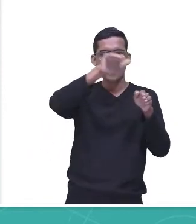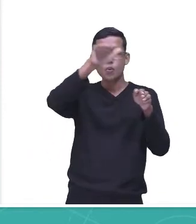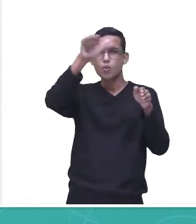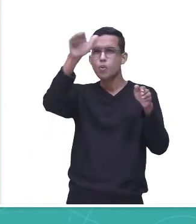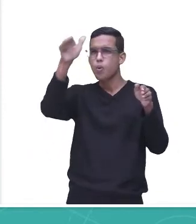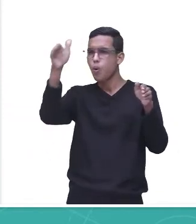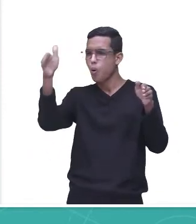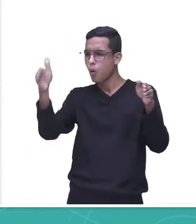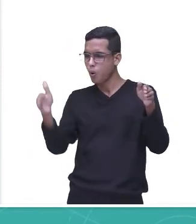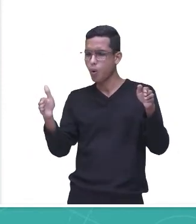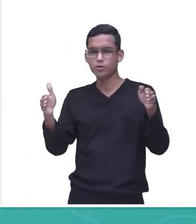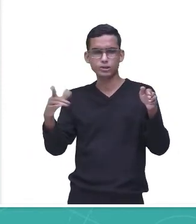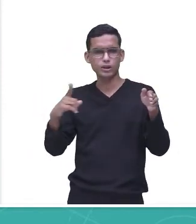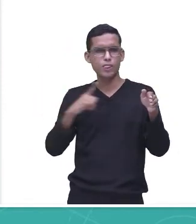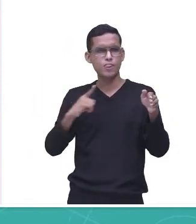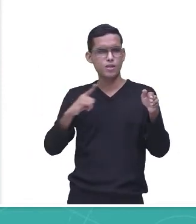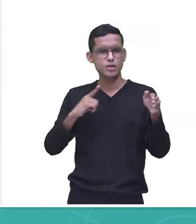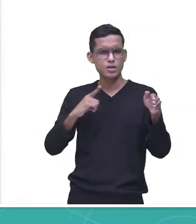seja, havia